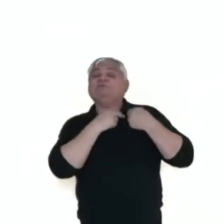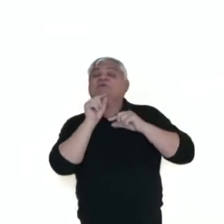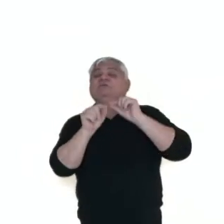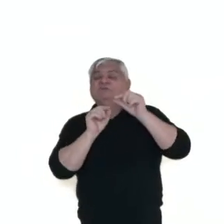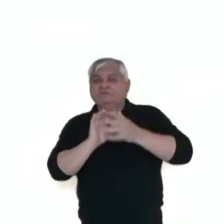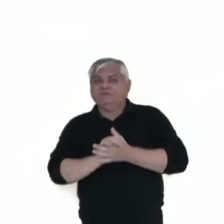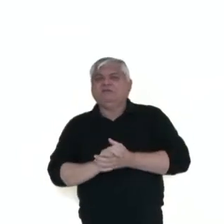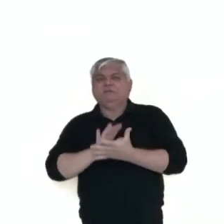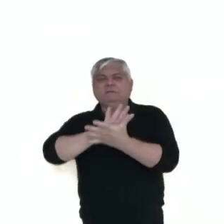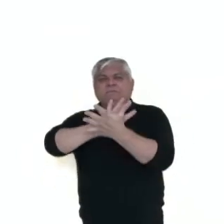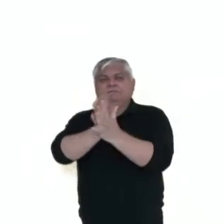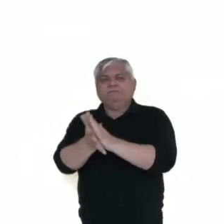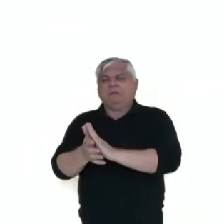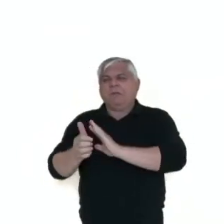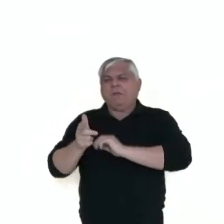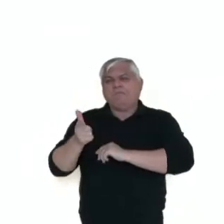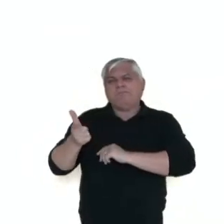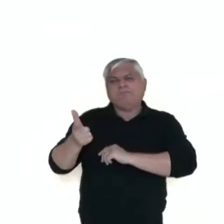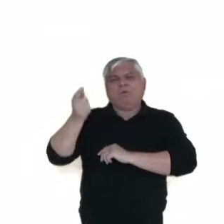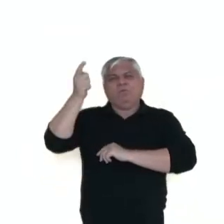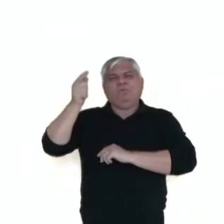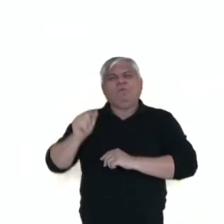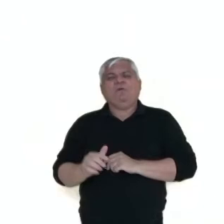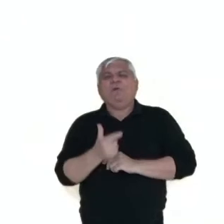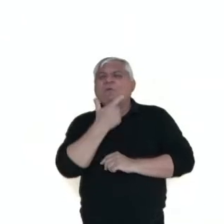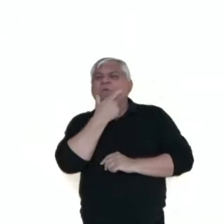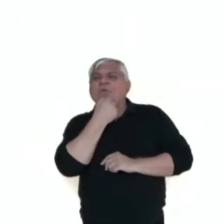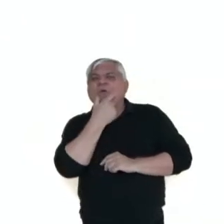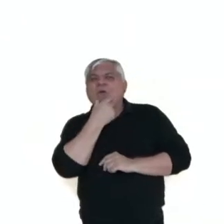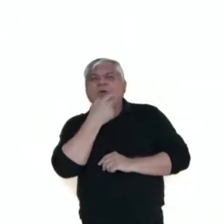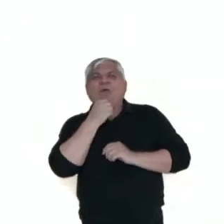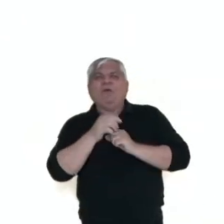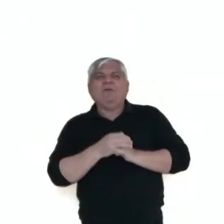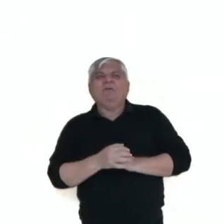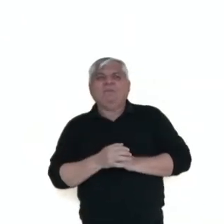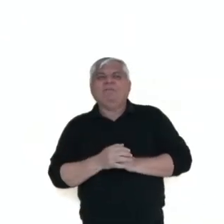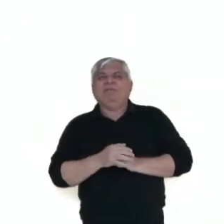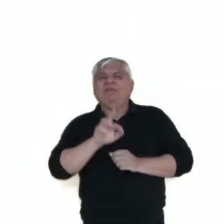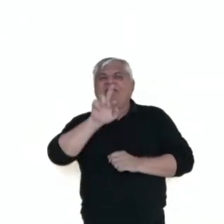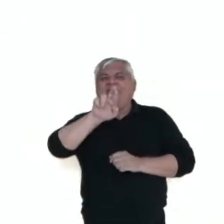pelo assassinato de Rajiv Gandhi durante a